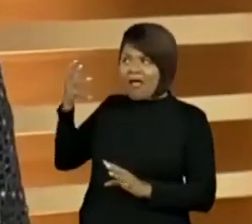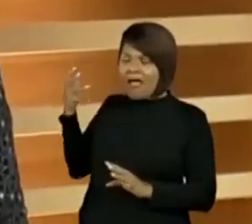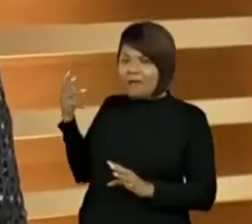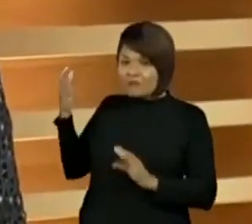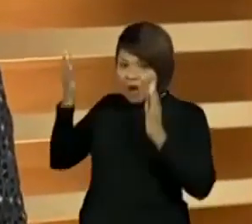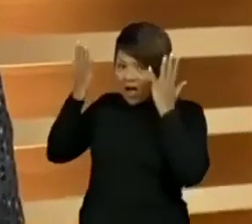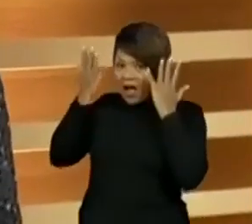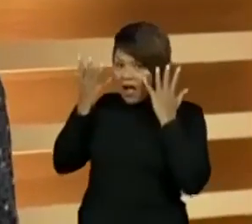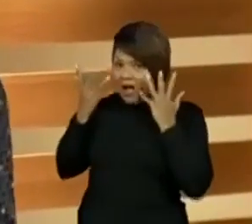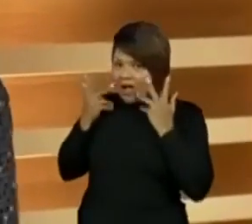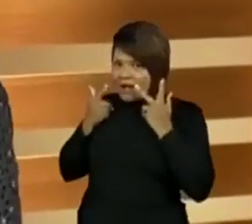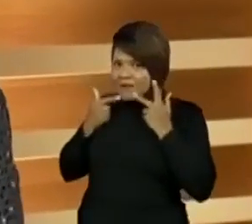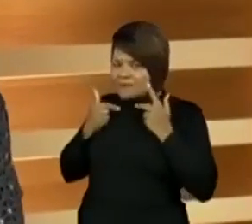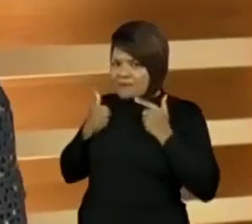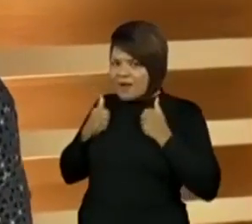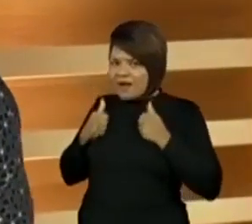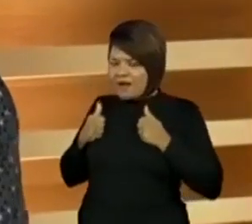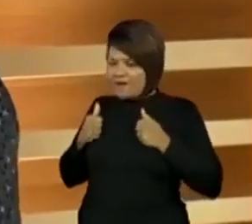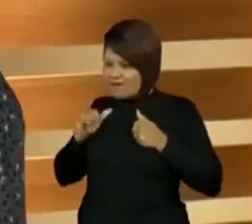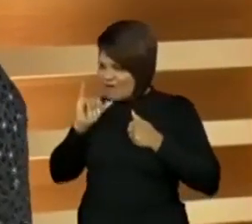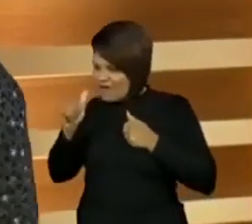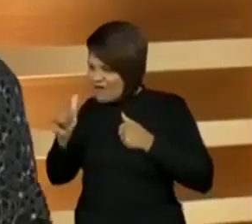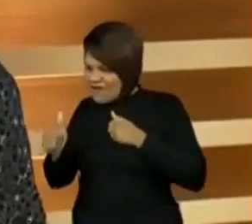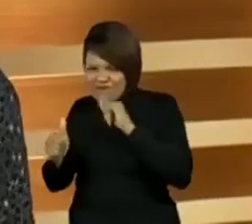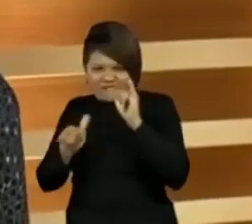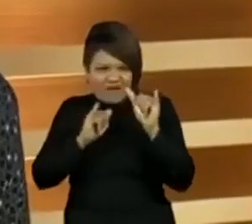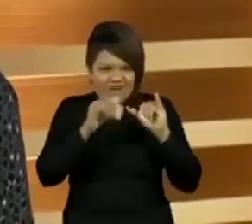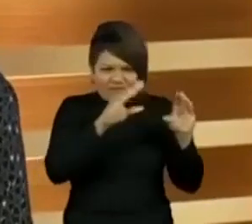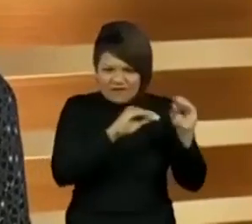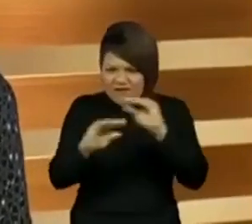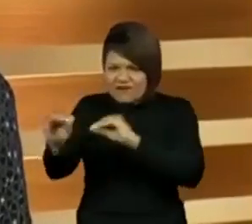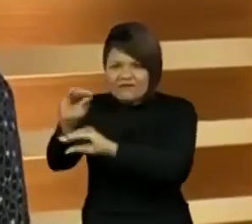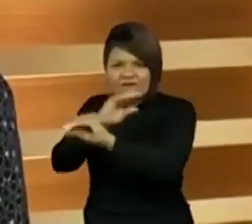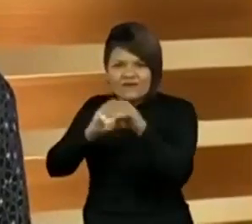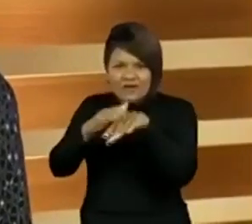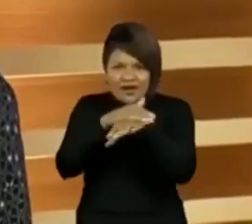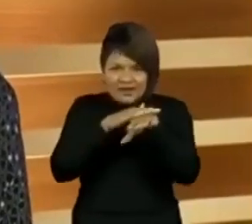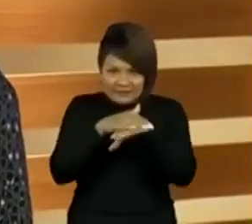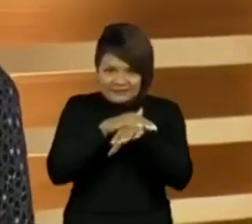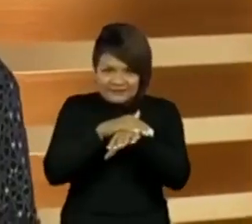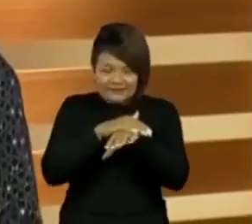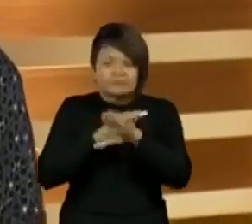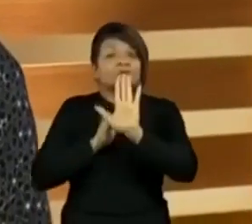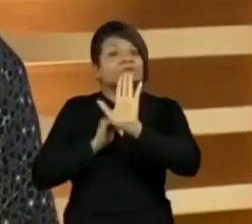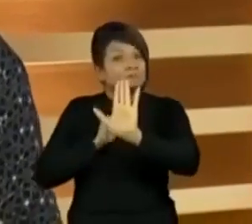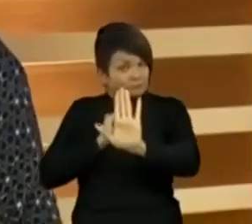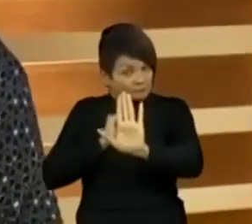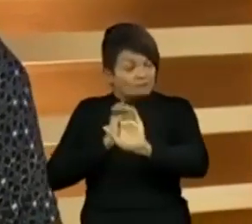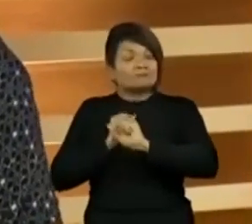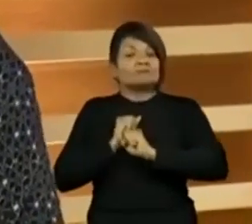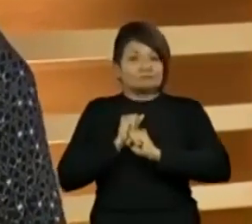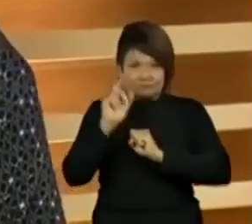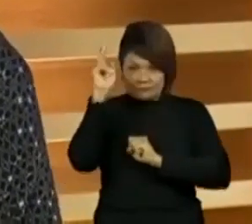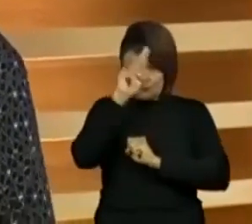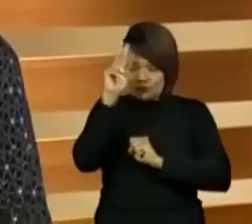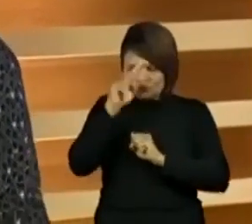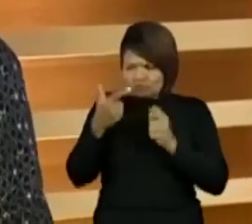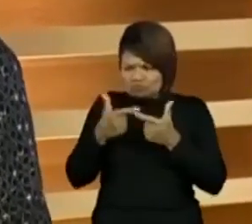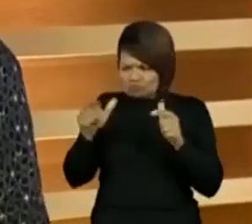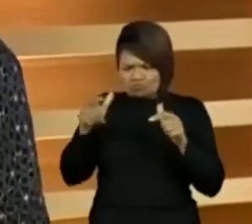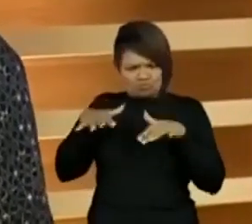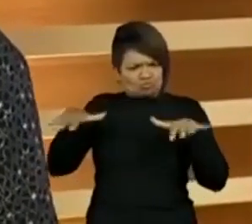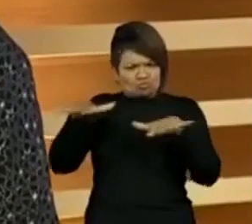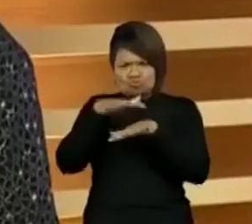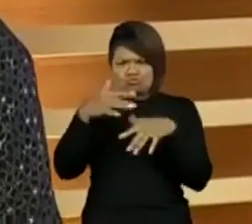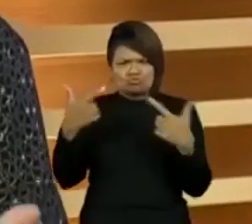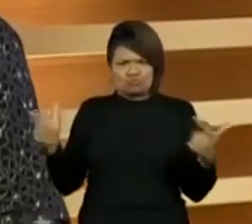falavam, as histórias não existiam sobre a Terra. As pessoas e os animais